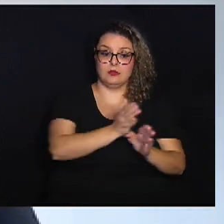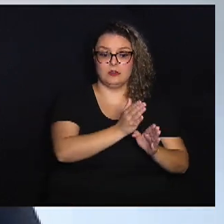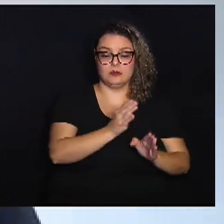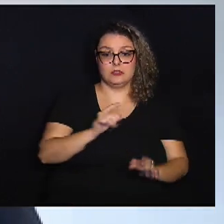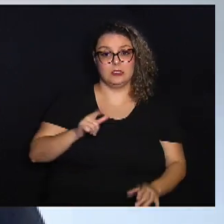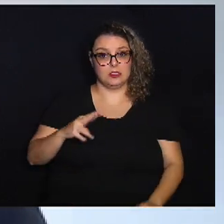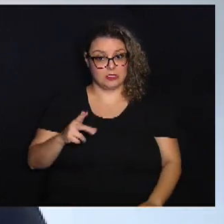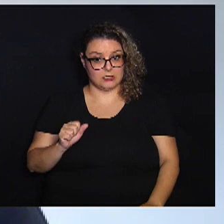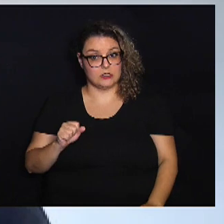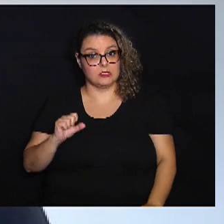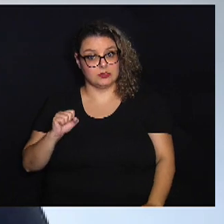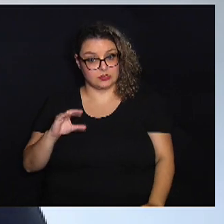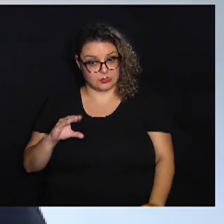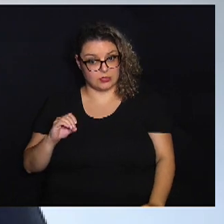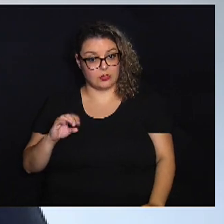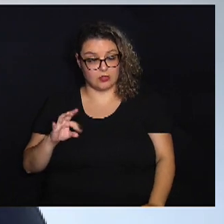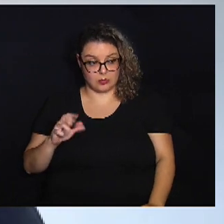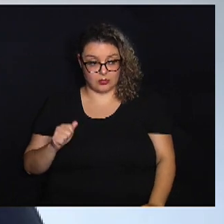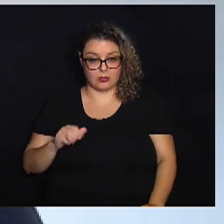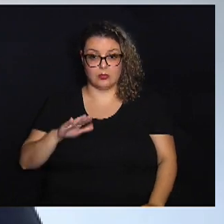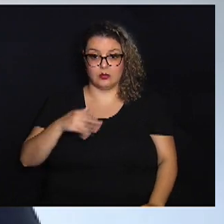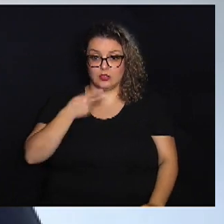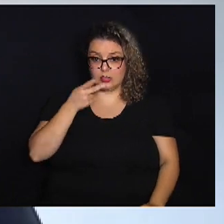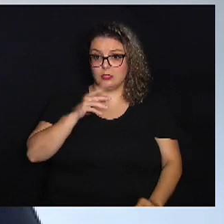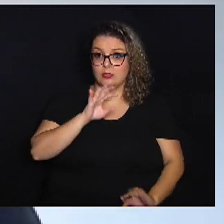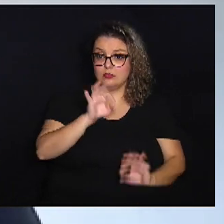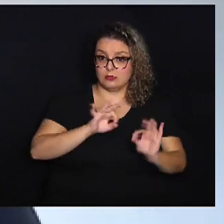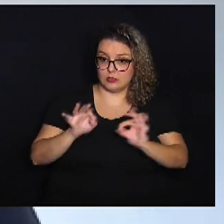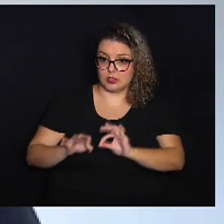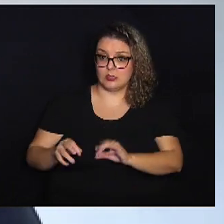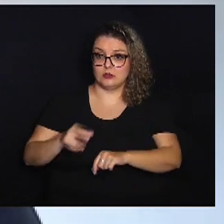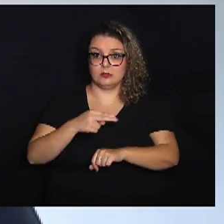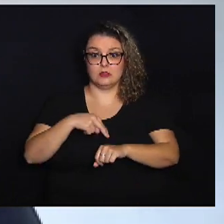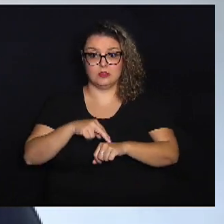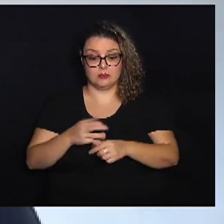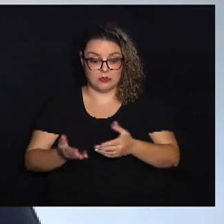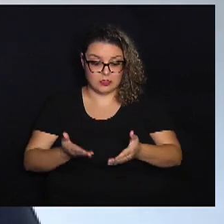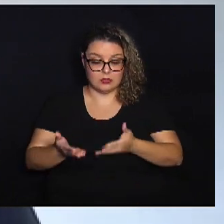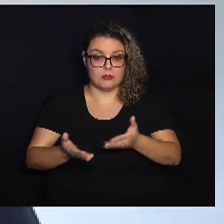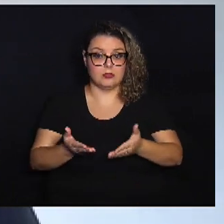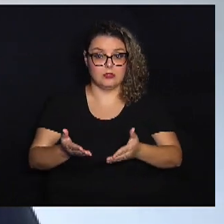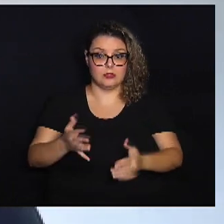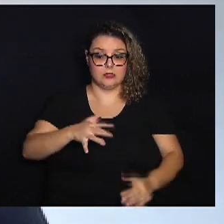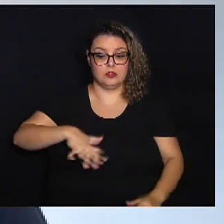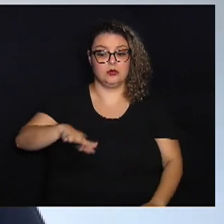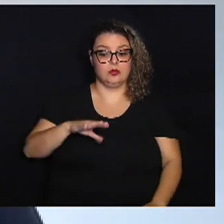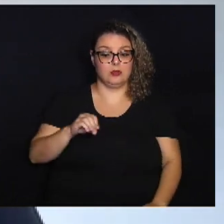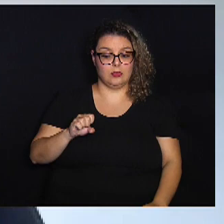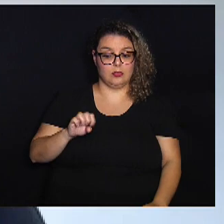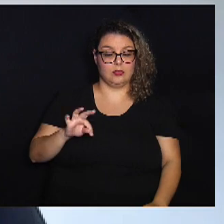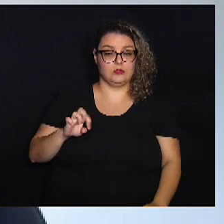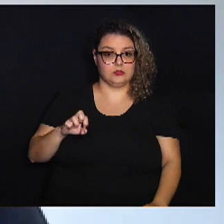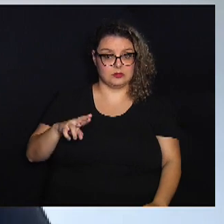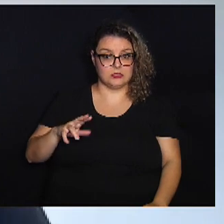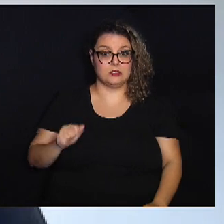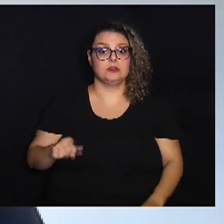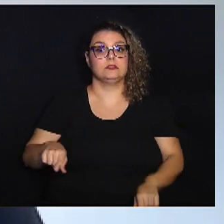quando eu falo num plano nacional de preservação das zonas costeiras, isso